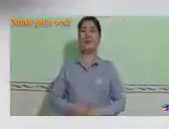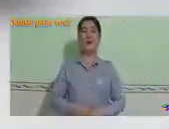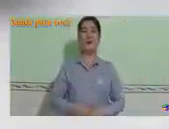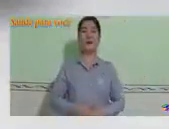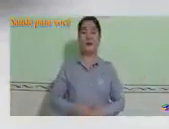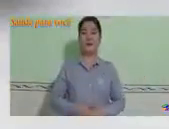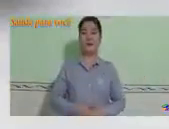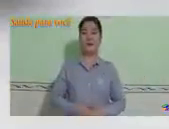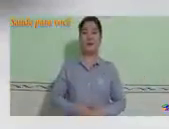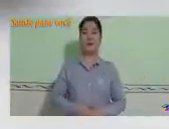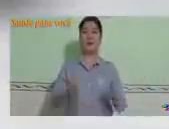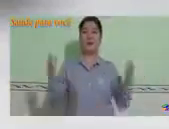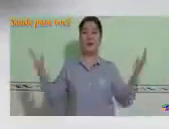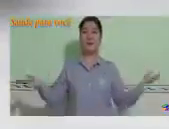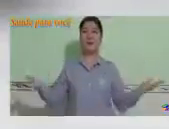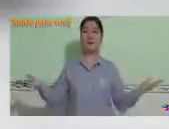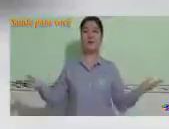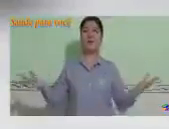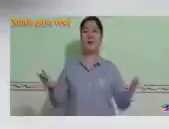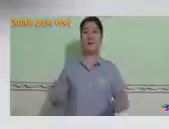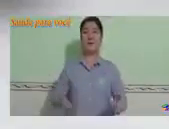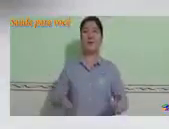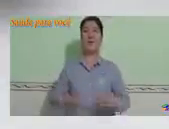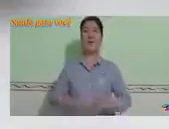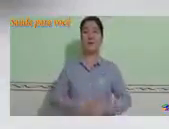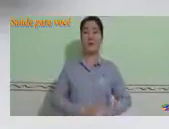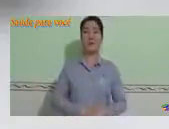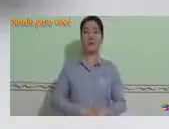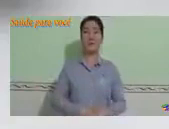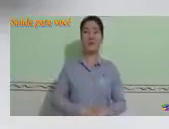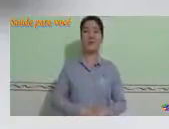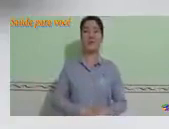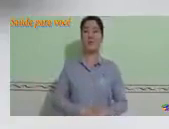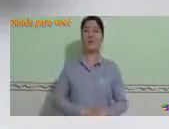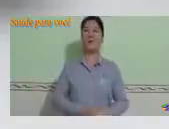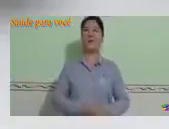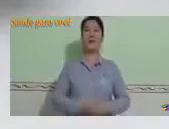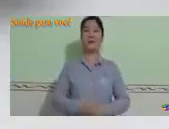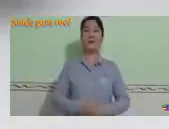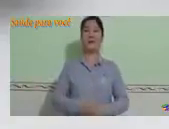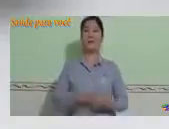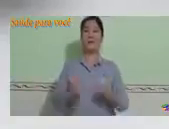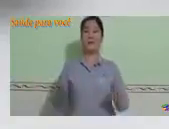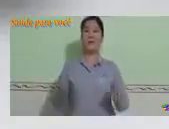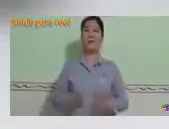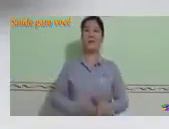dois valores que deve dar a quantidade total recomendada por dia, que está descrita acima.